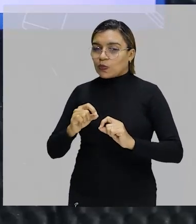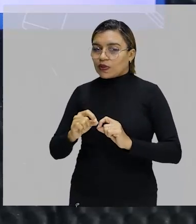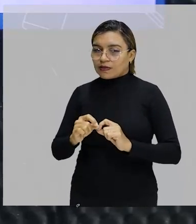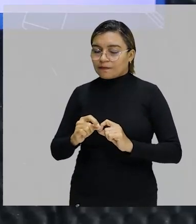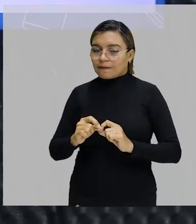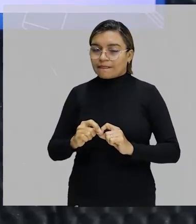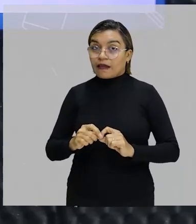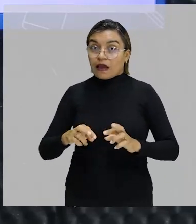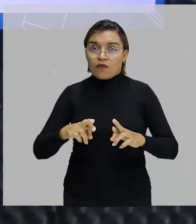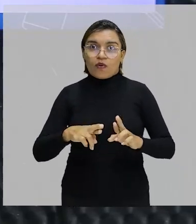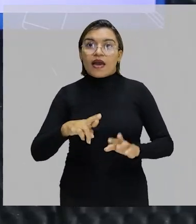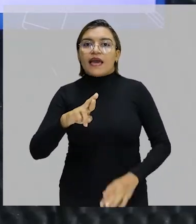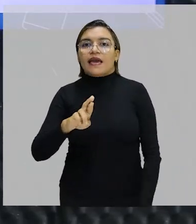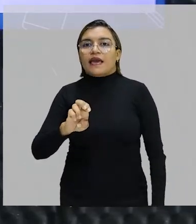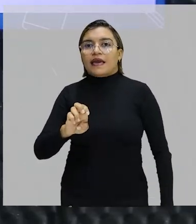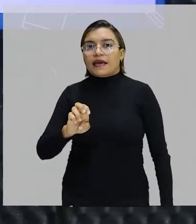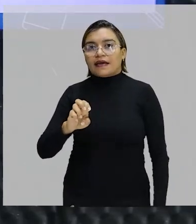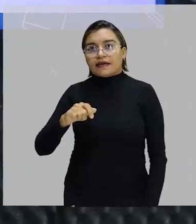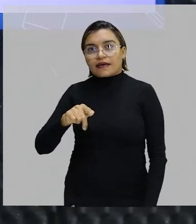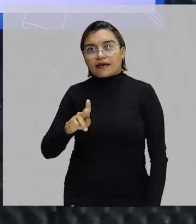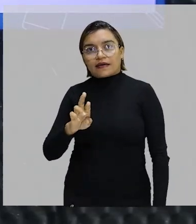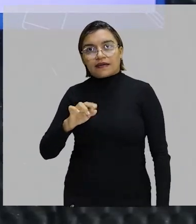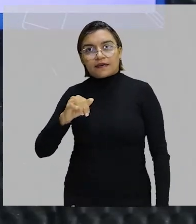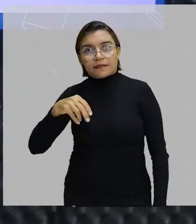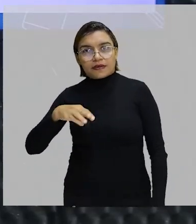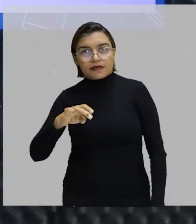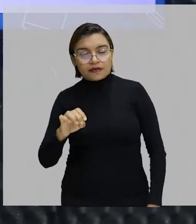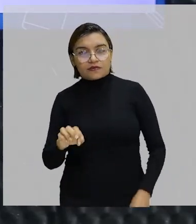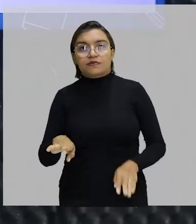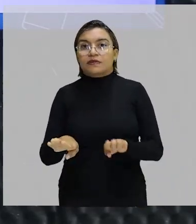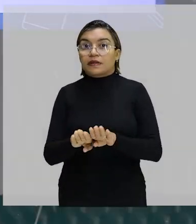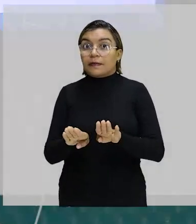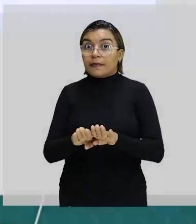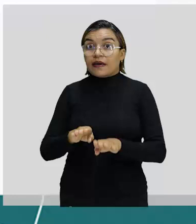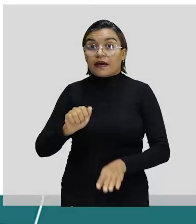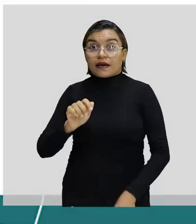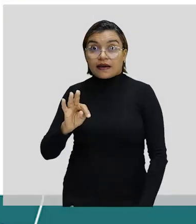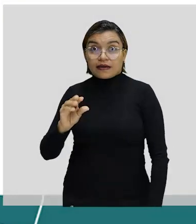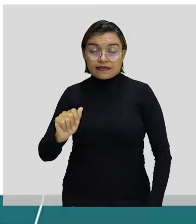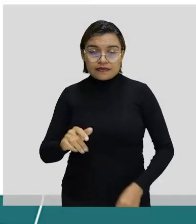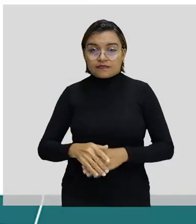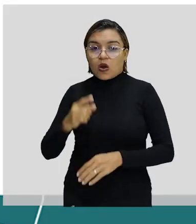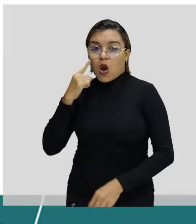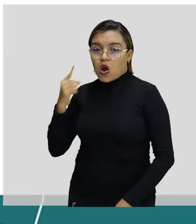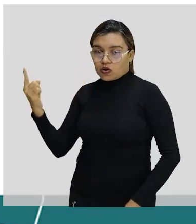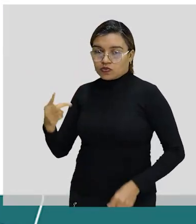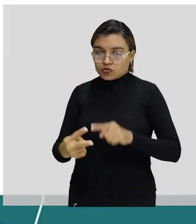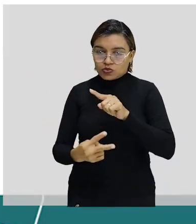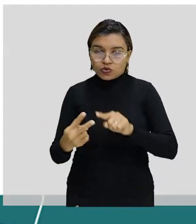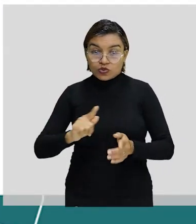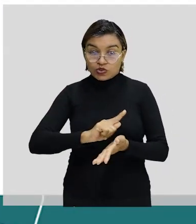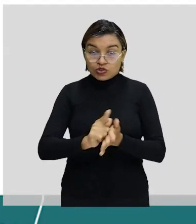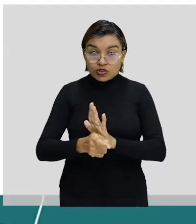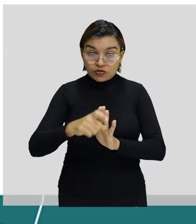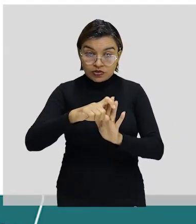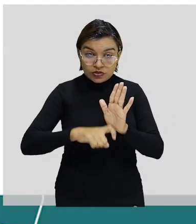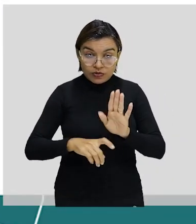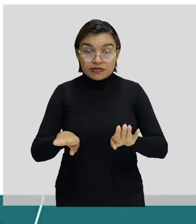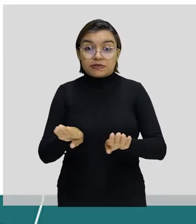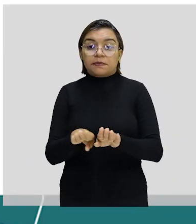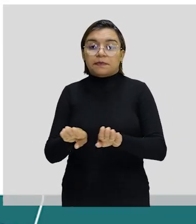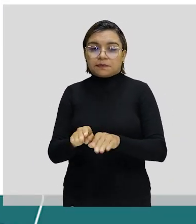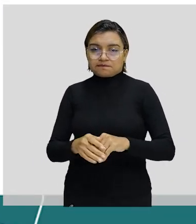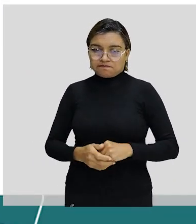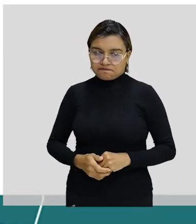requerimento e a ata. Você já ouviu falar de requerimento? Já ouviu falar de ata? Nós vamos falar desses dois gêneros textuais, assim